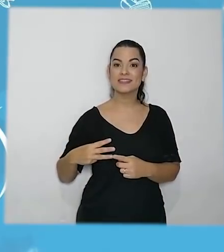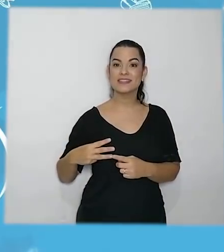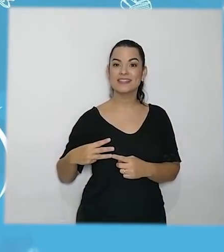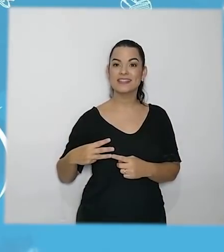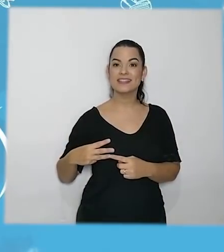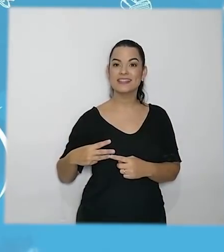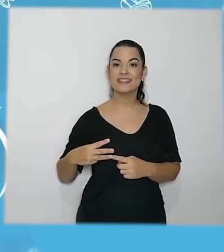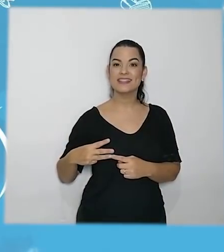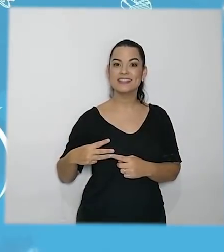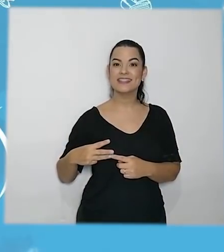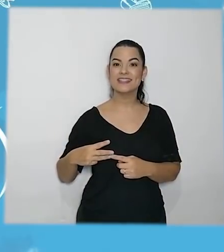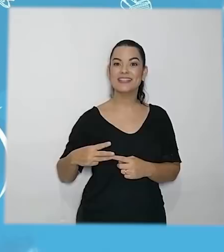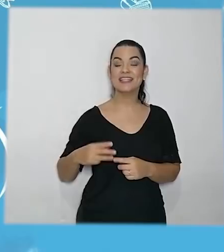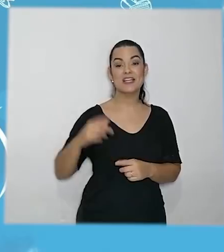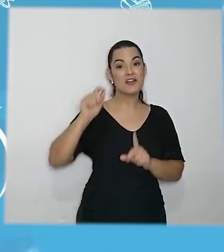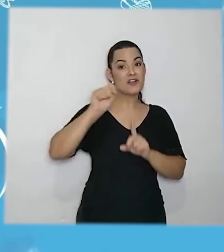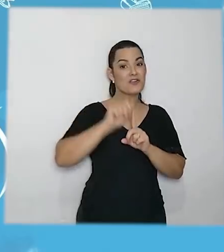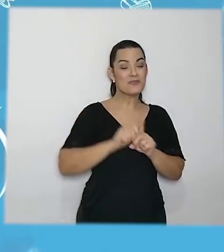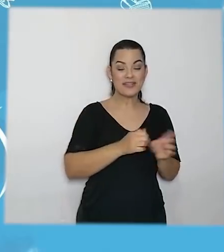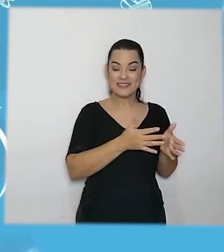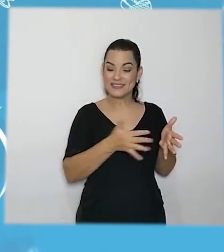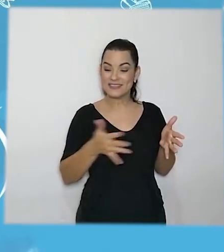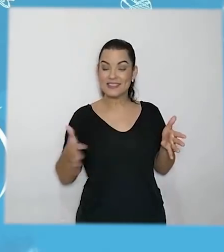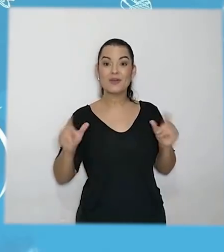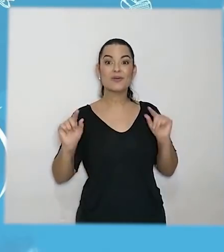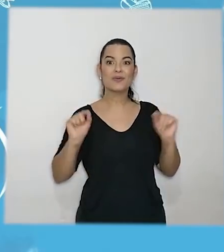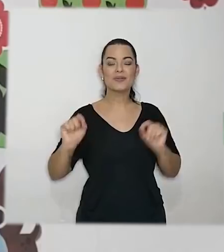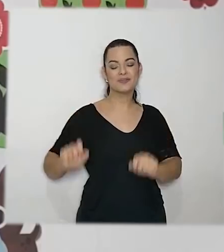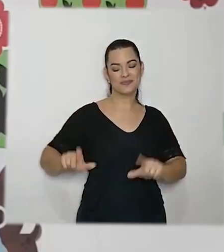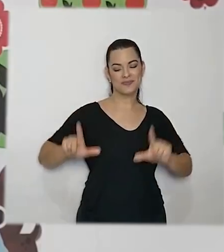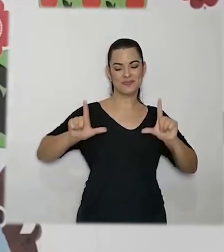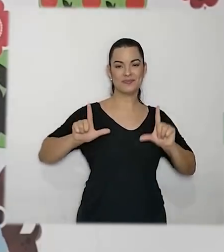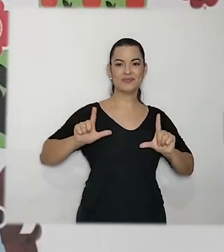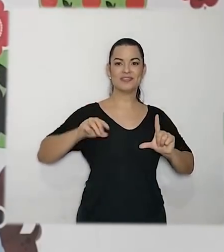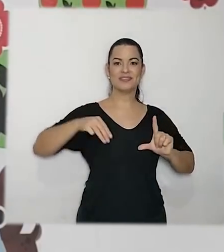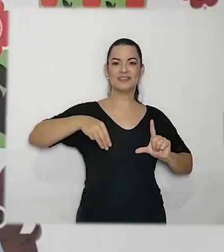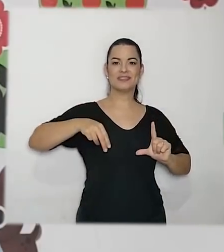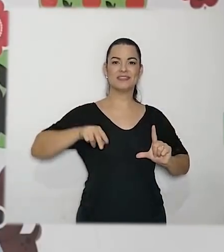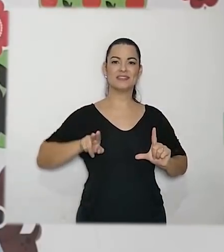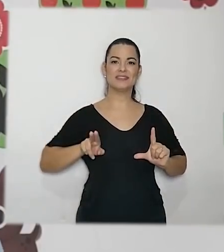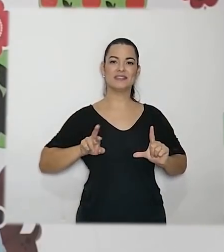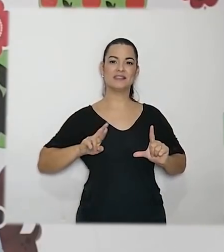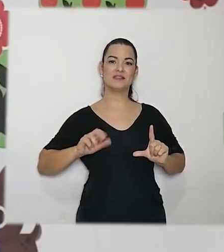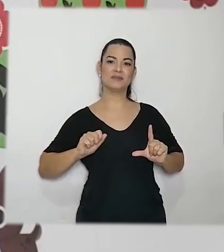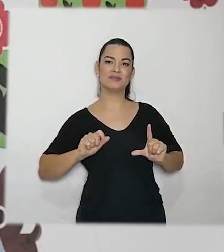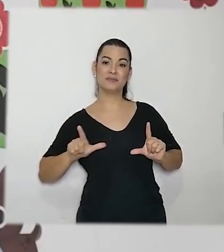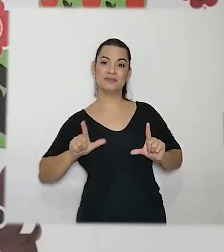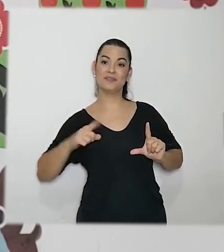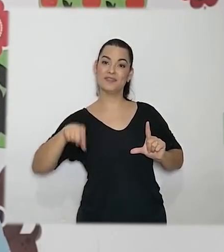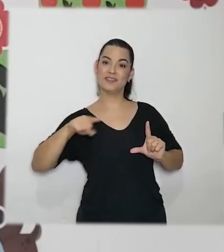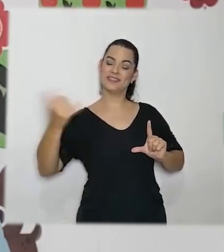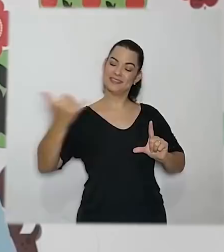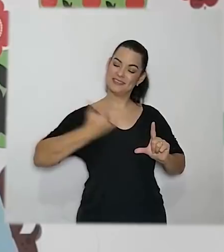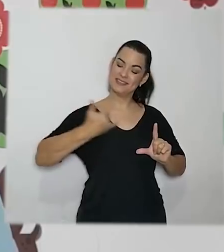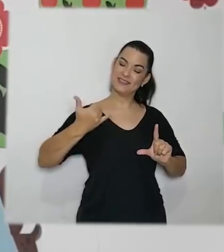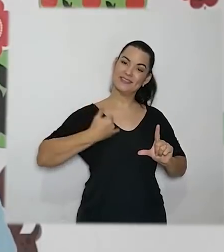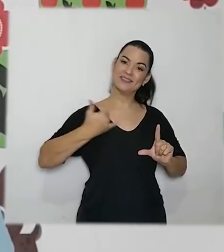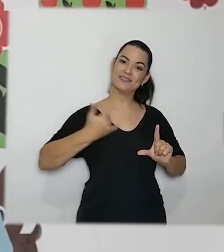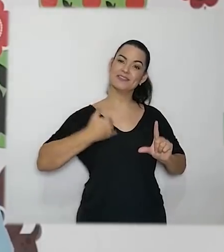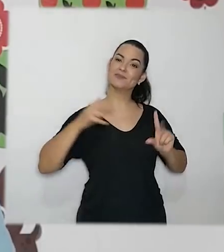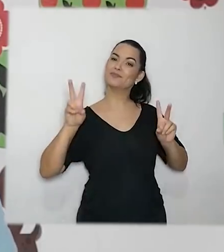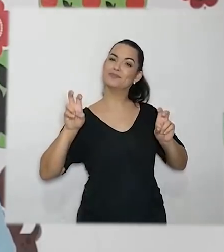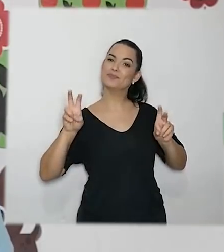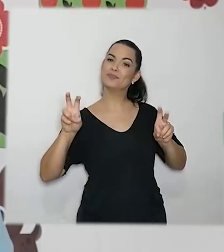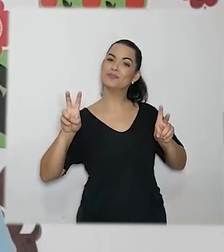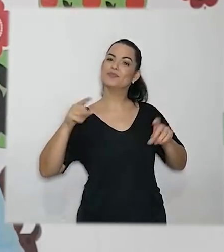aí acompanhando vocês ao longo do mês é o nosso mural, para que vocês conversem, contem um pouquinho aí a